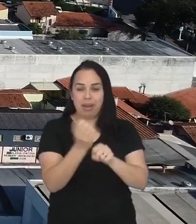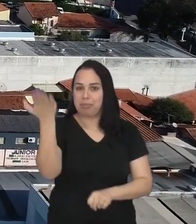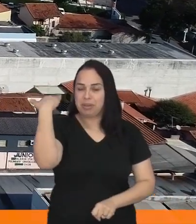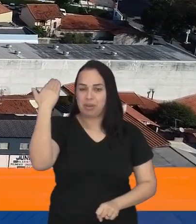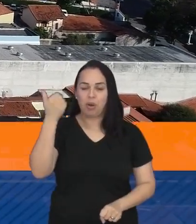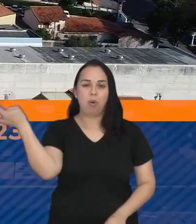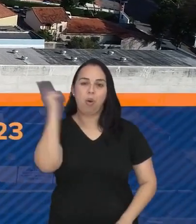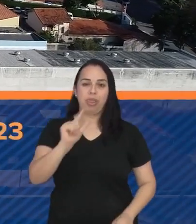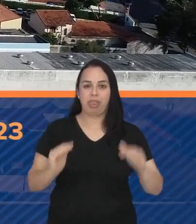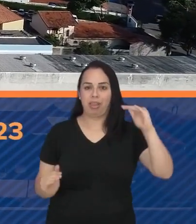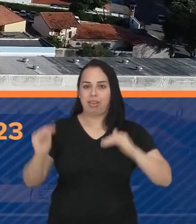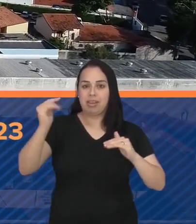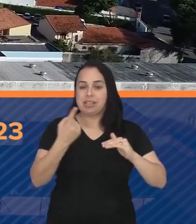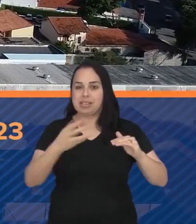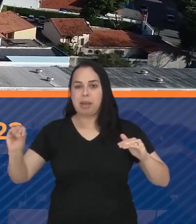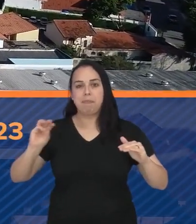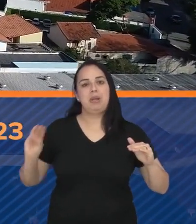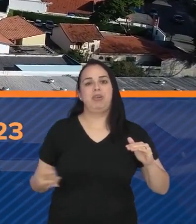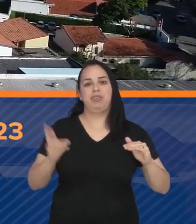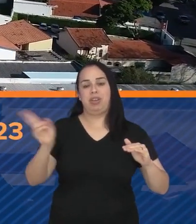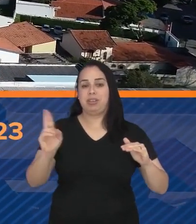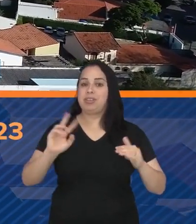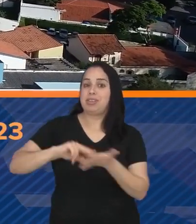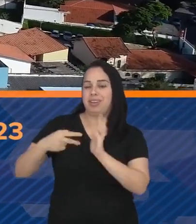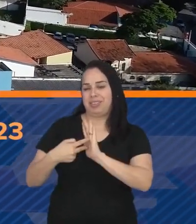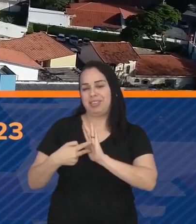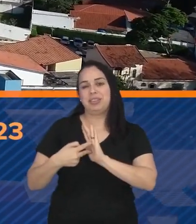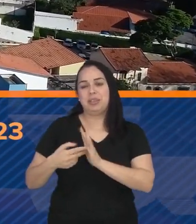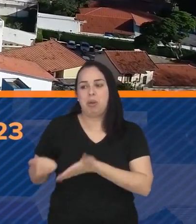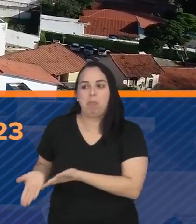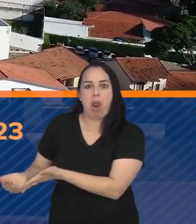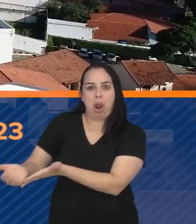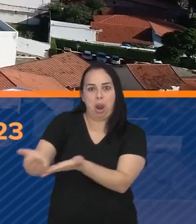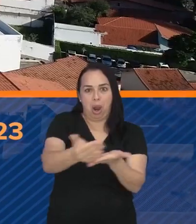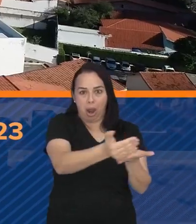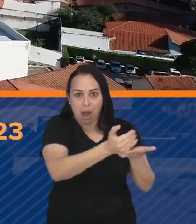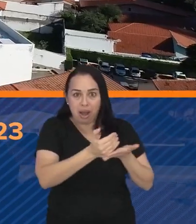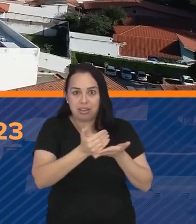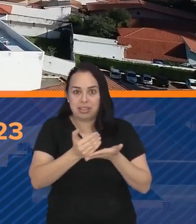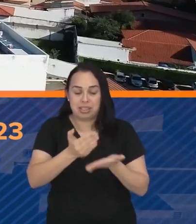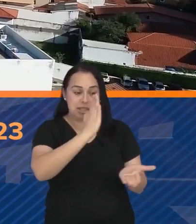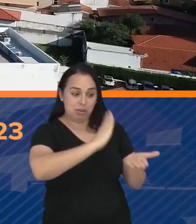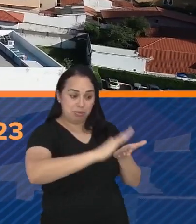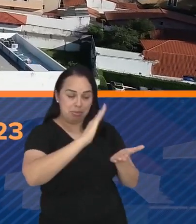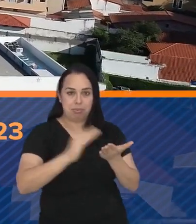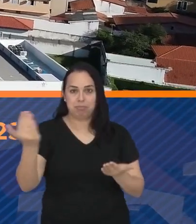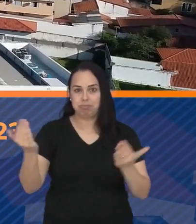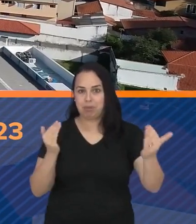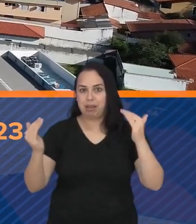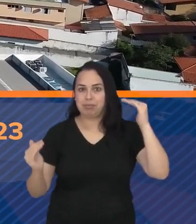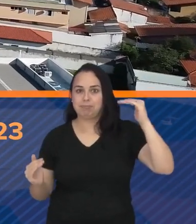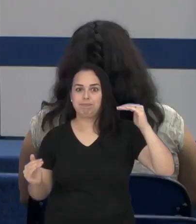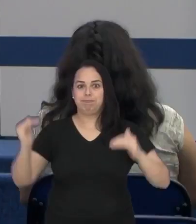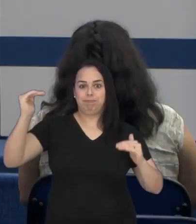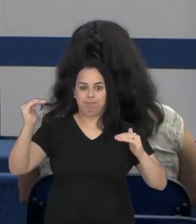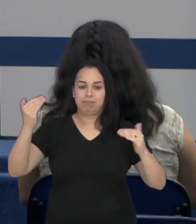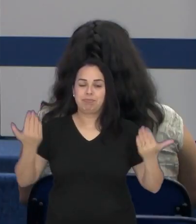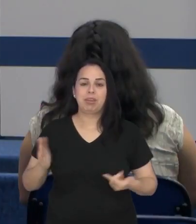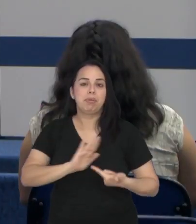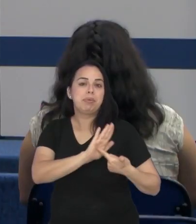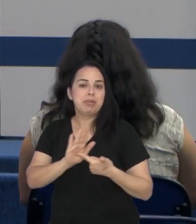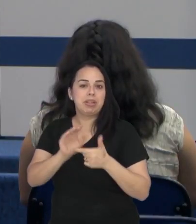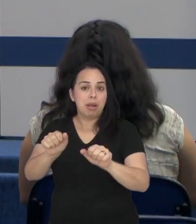As outras 2 matérias apresentam mudanças nas regras para avaliação de desempenho e promoção de carreira e